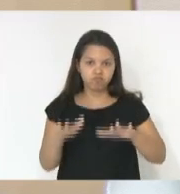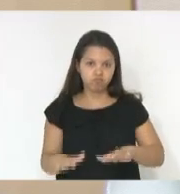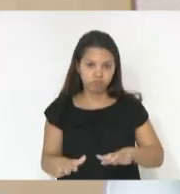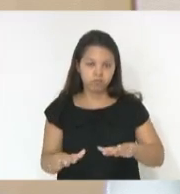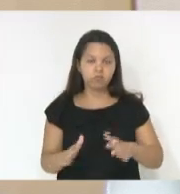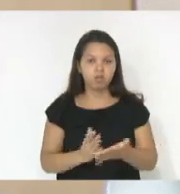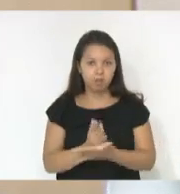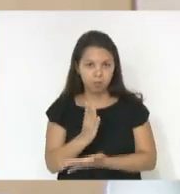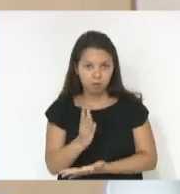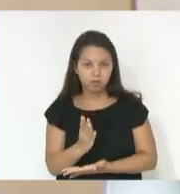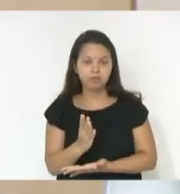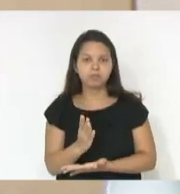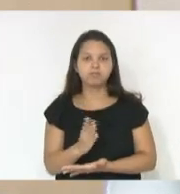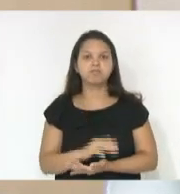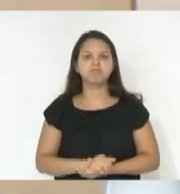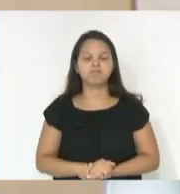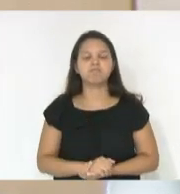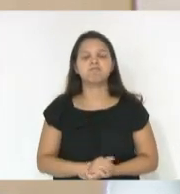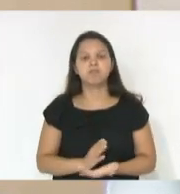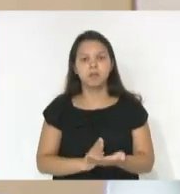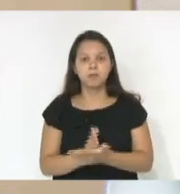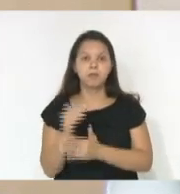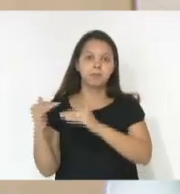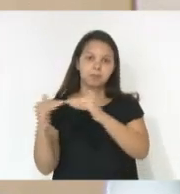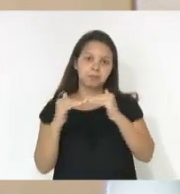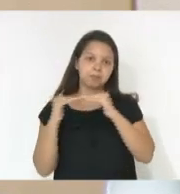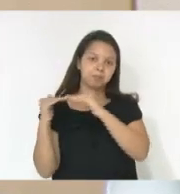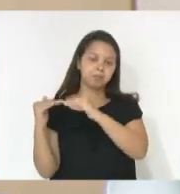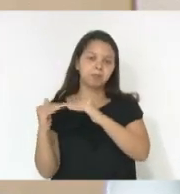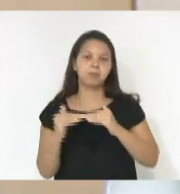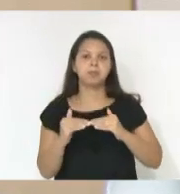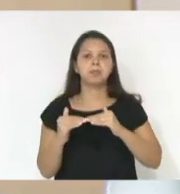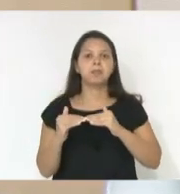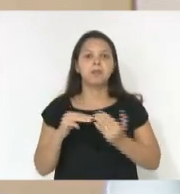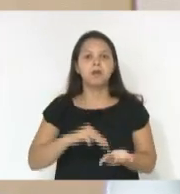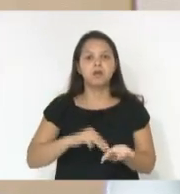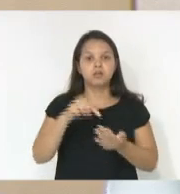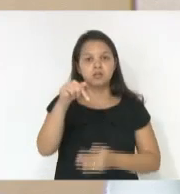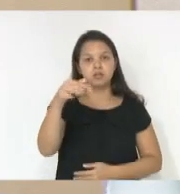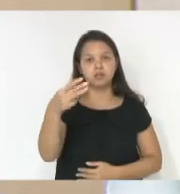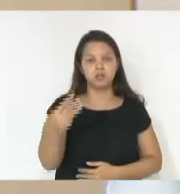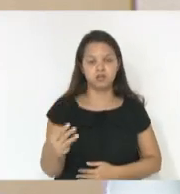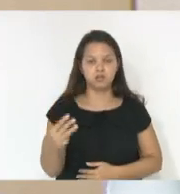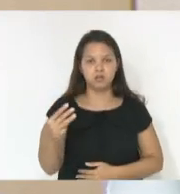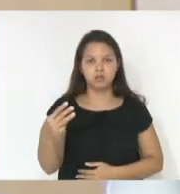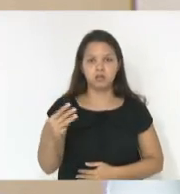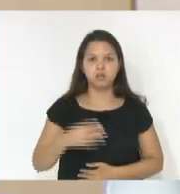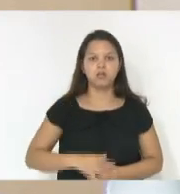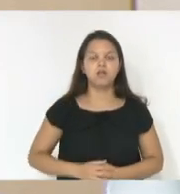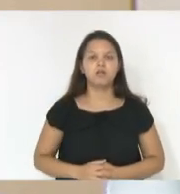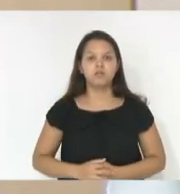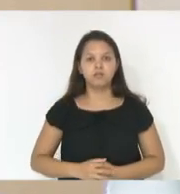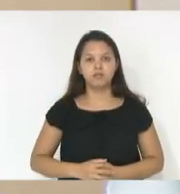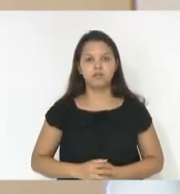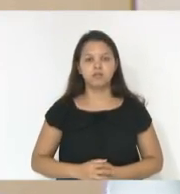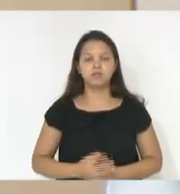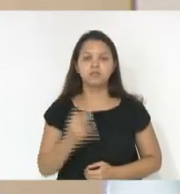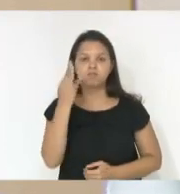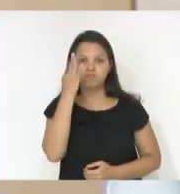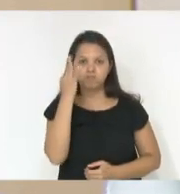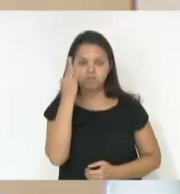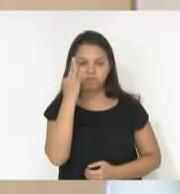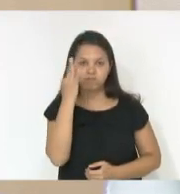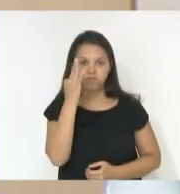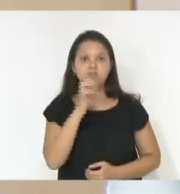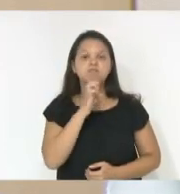aprovam, permaneçam como se encontram. Aprovado por unanimidade. Moção 73, autoria deputado Felipe Estevão, apelando ao secretário